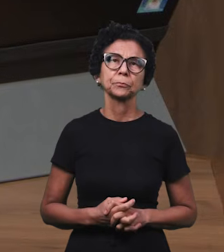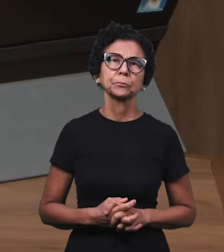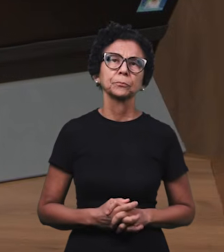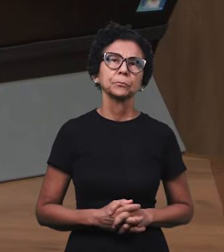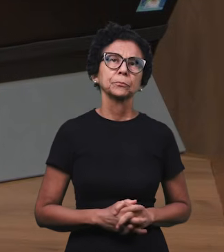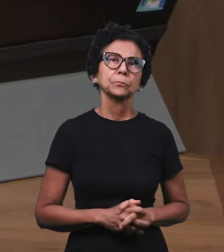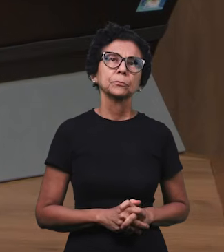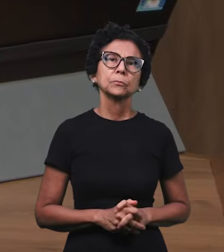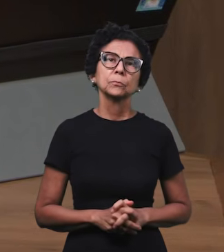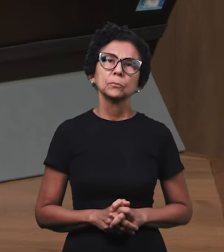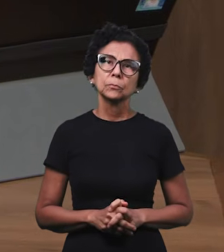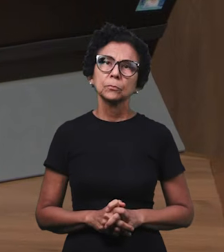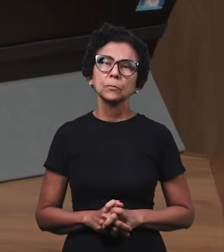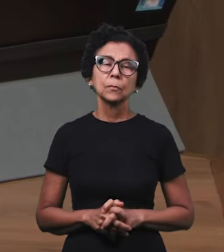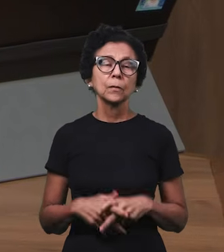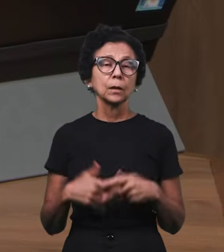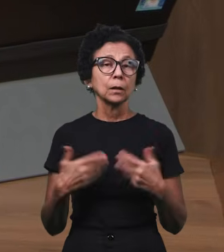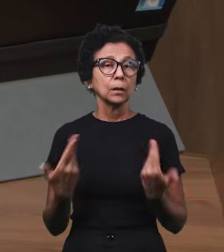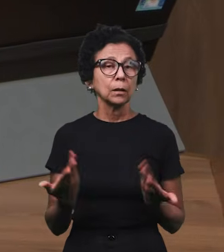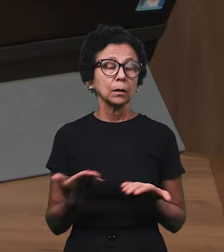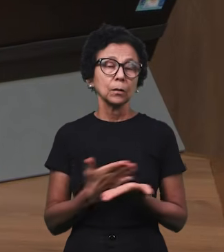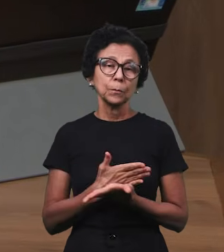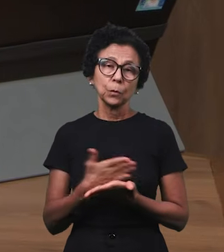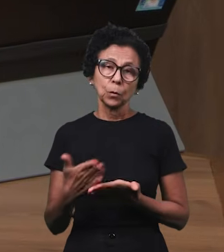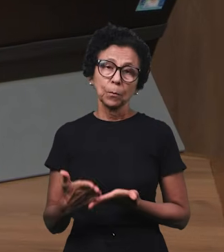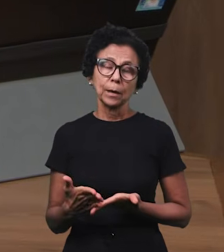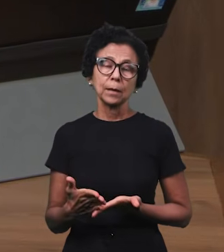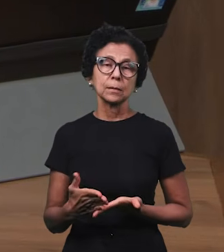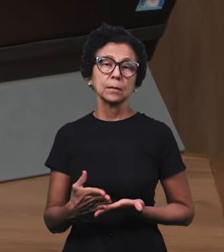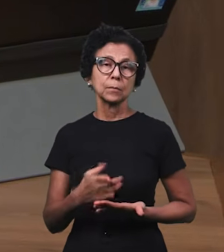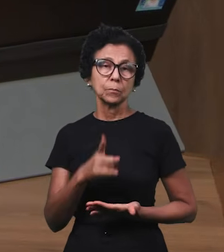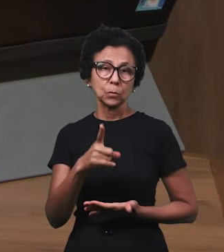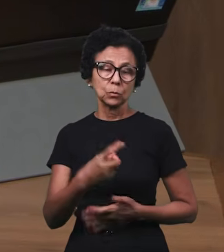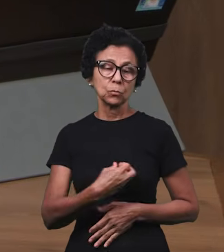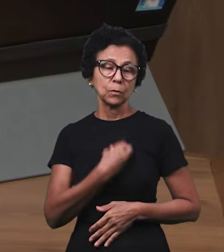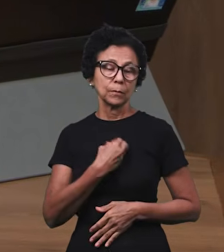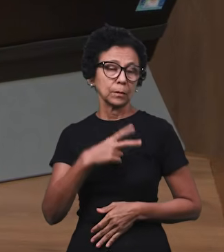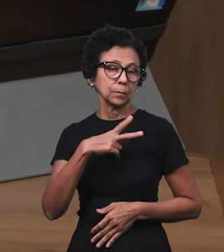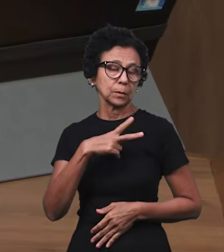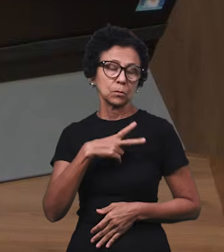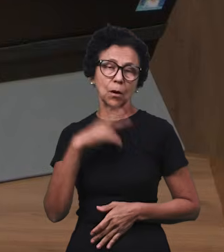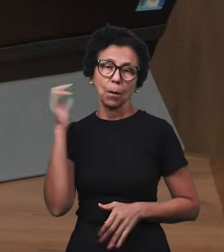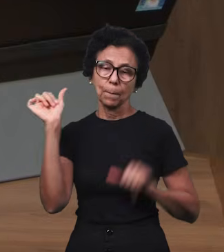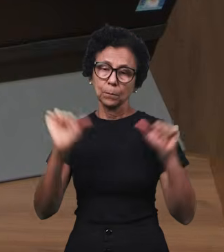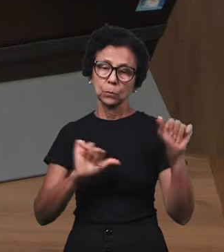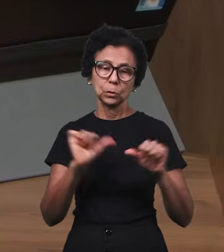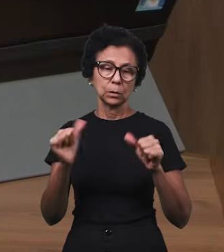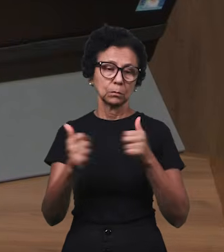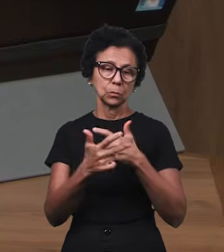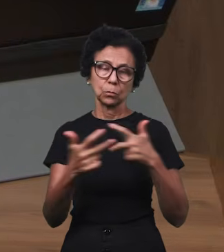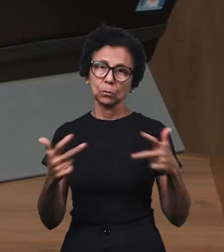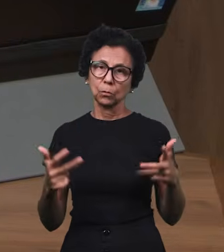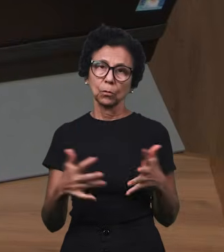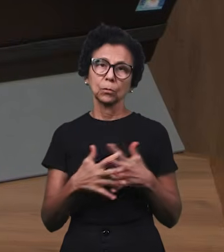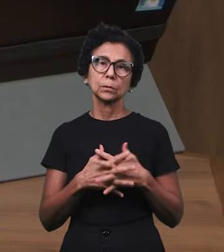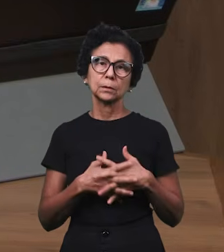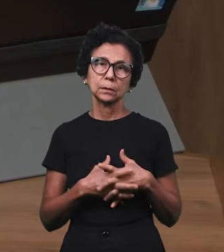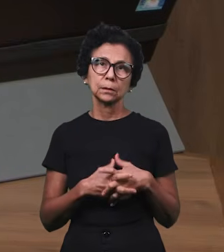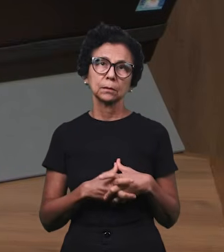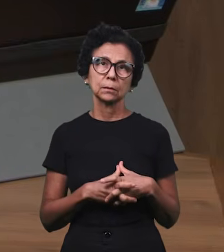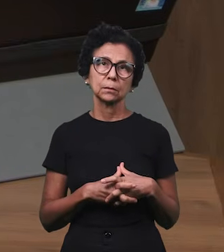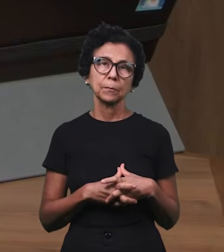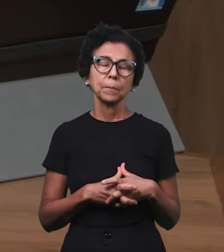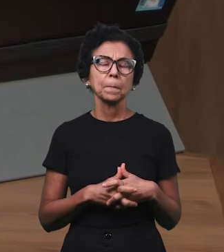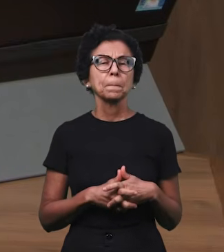tudo parte de uma mudança do estilo de vida, um acompanhamento médico ali lado a lado, uma mudança